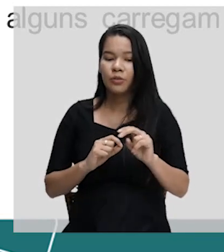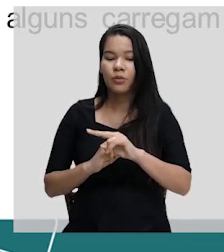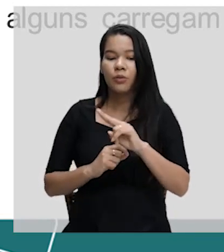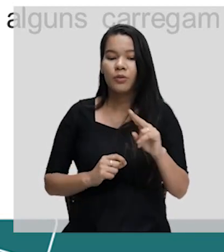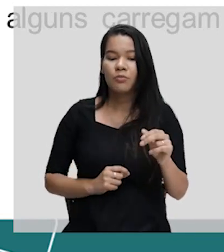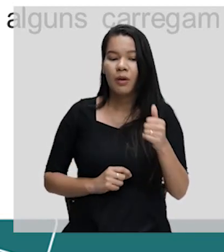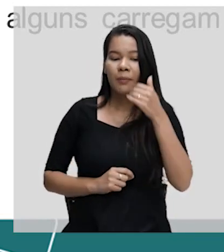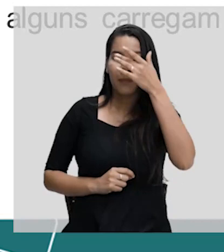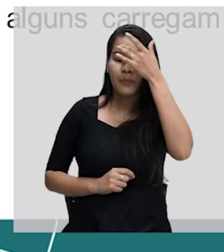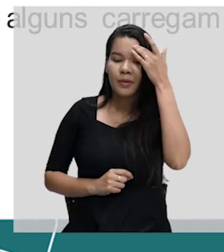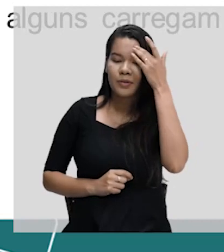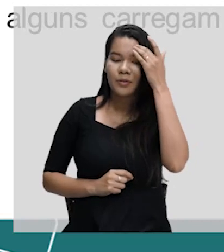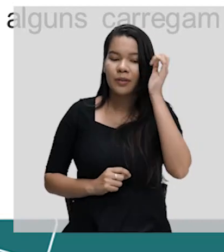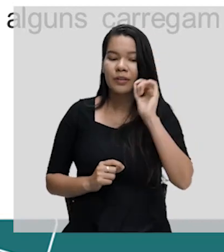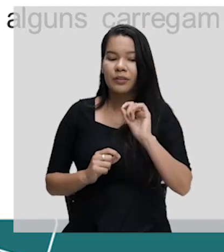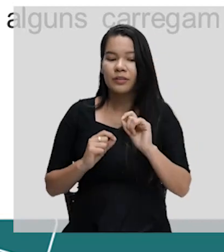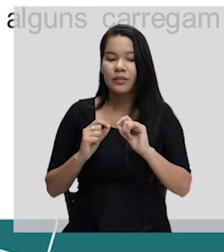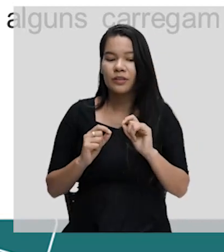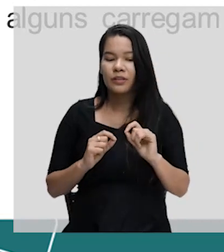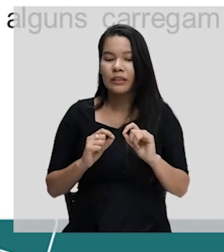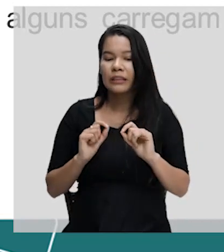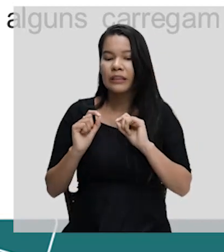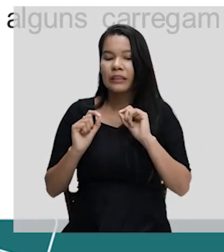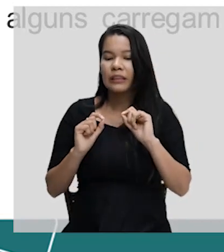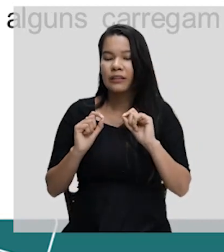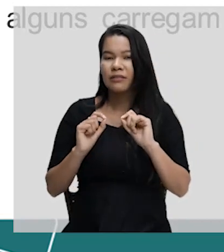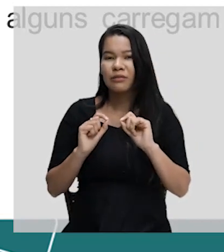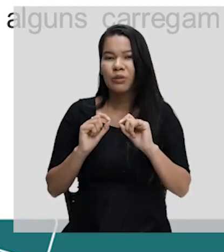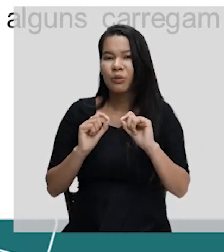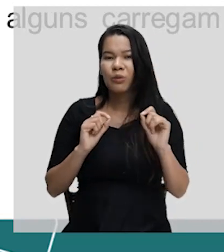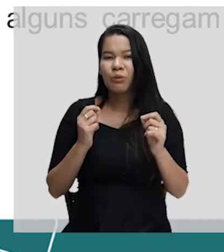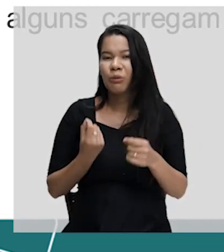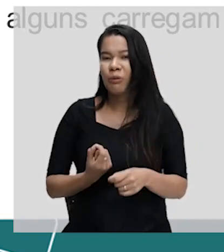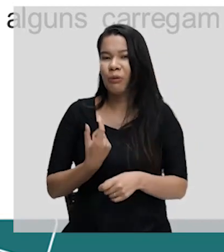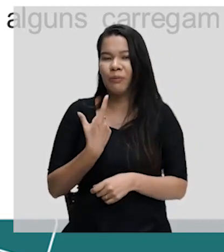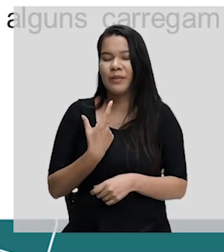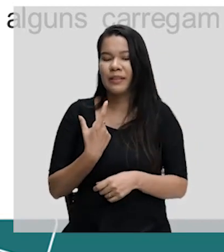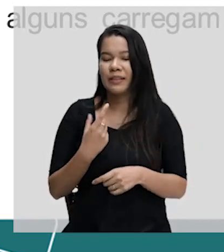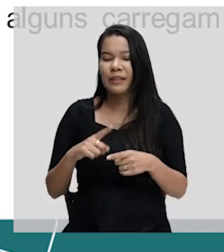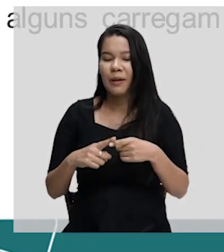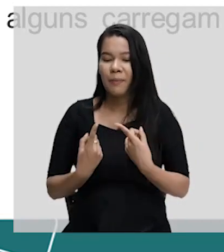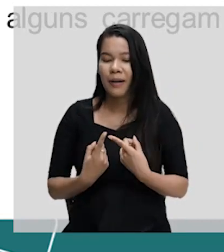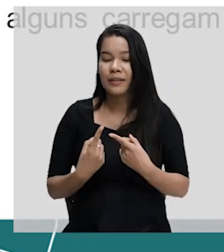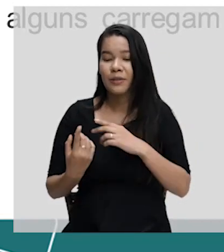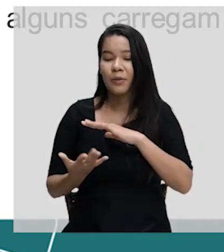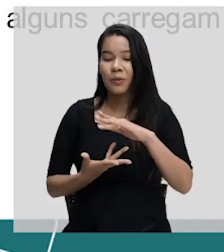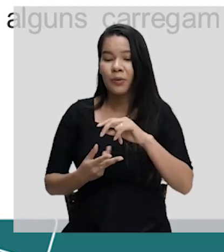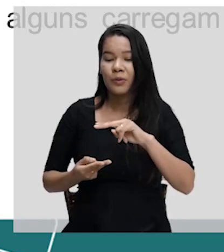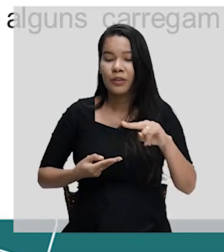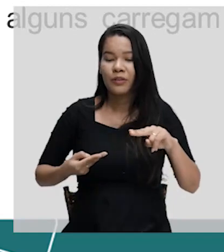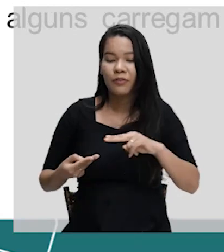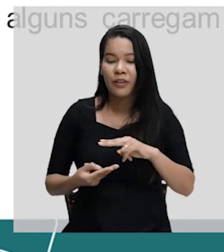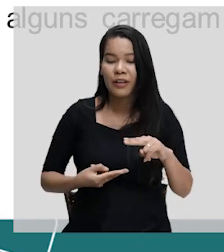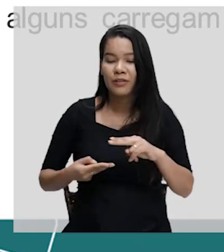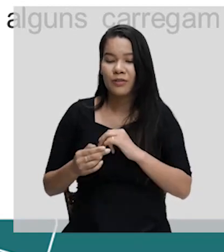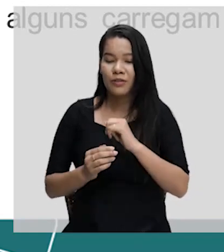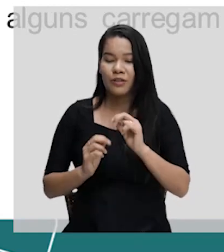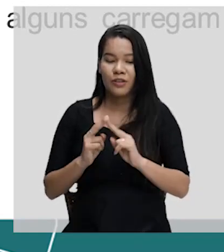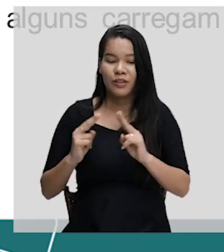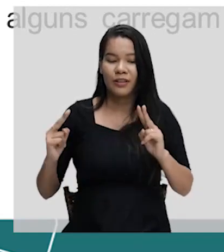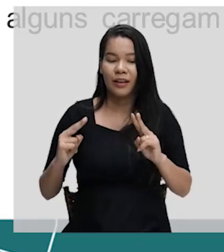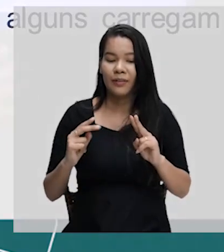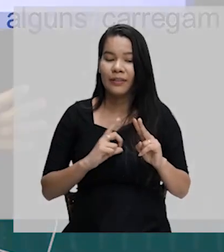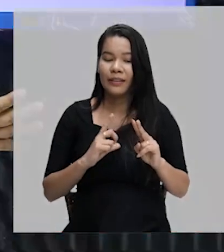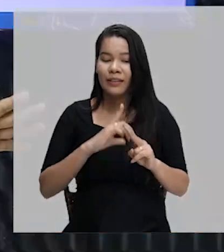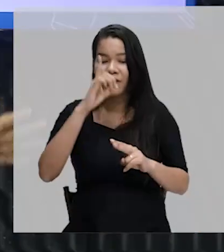que atualmente são banais. Cada nome tem seus motivos por trás e alguns carregam origens inusitadas, como esses exemplos acima.